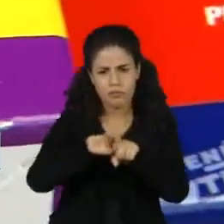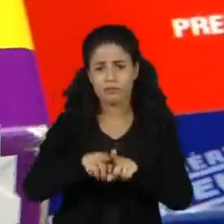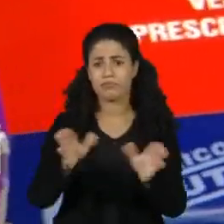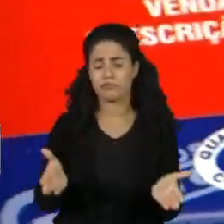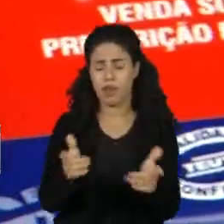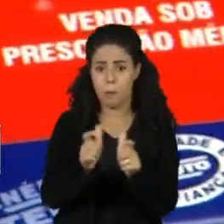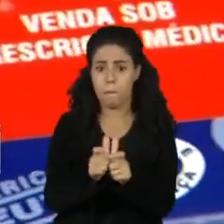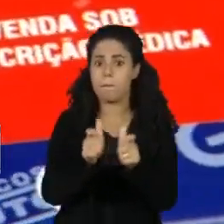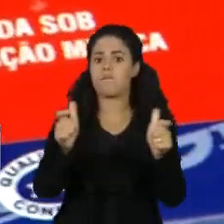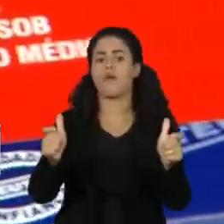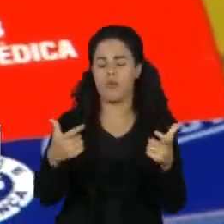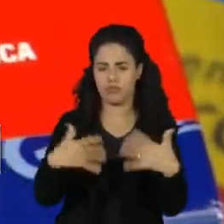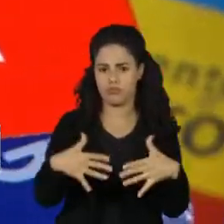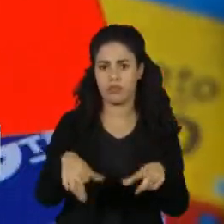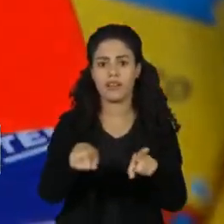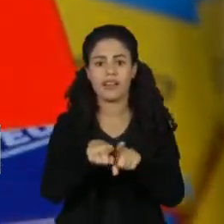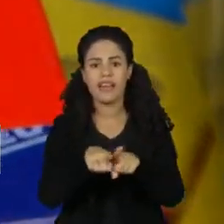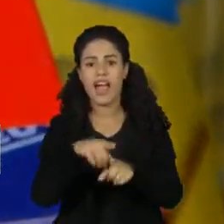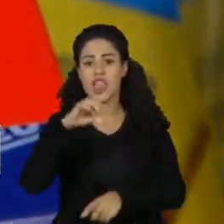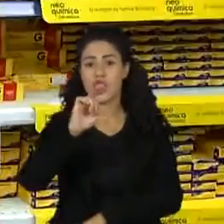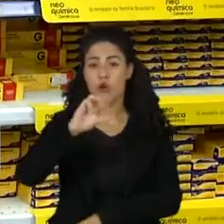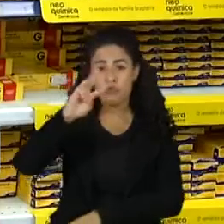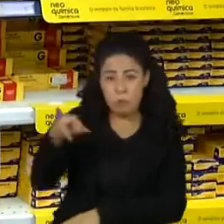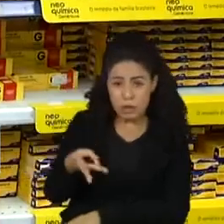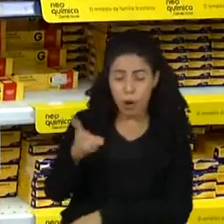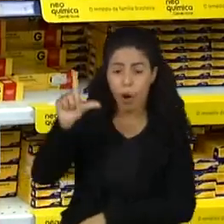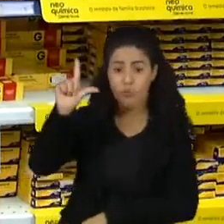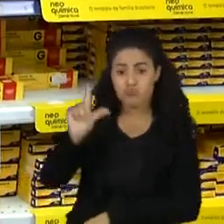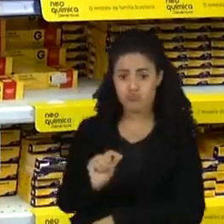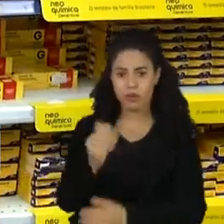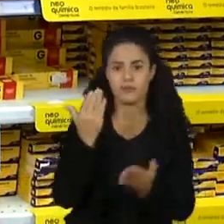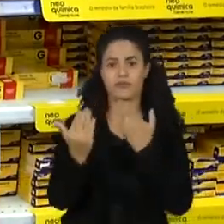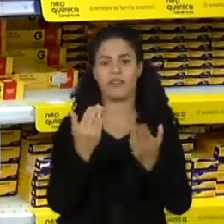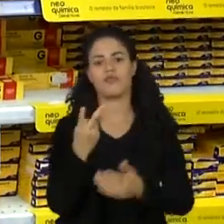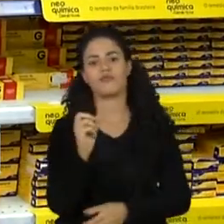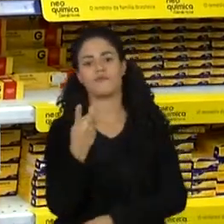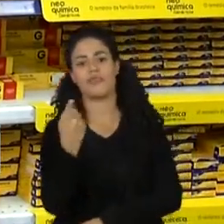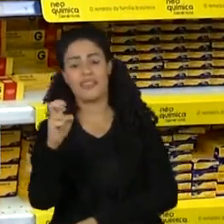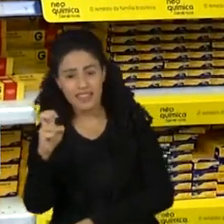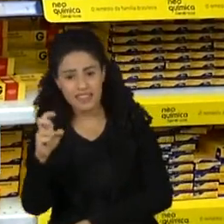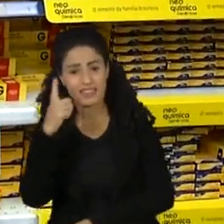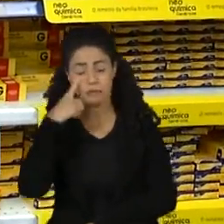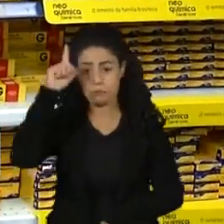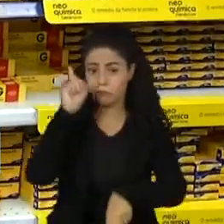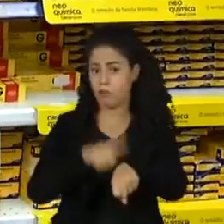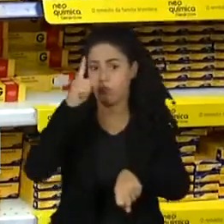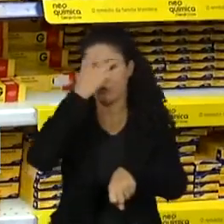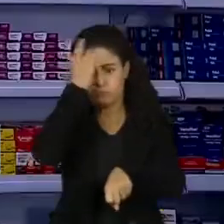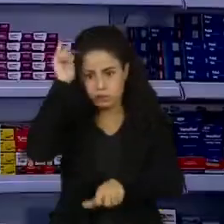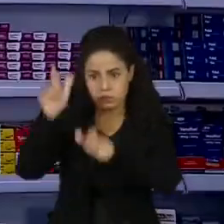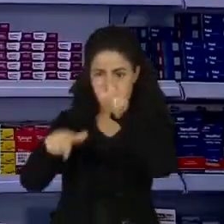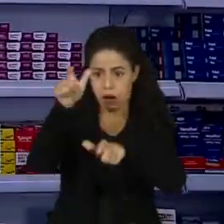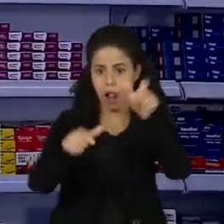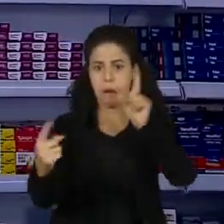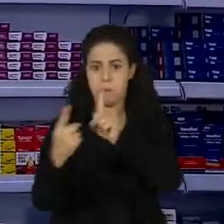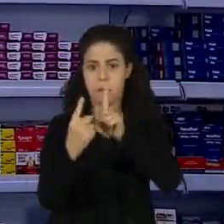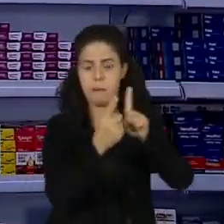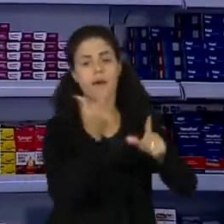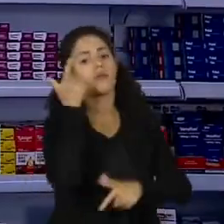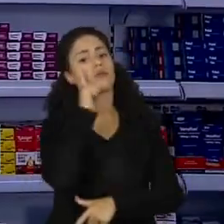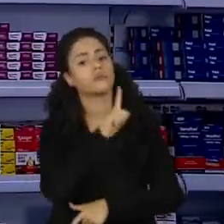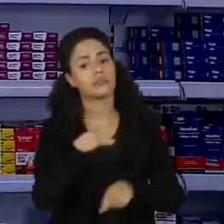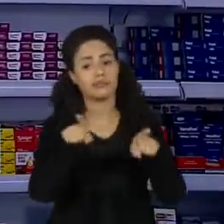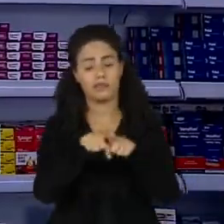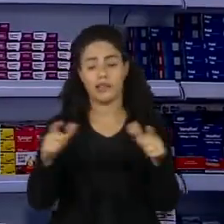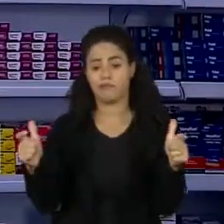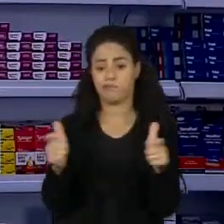um número significativo, é quase 9 milhões a menos do que em 2015, ano recorde de pessoas atendidas. A iniciativa